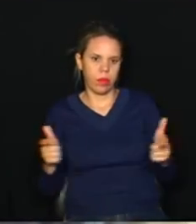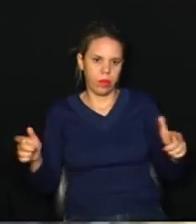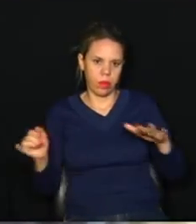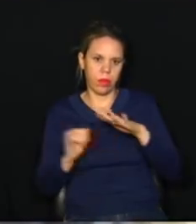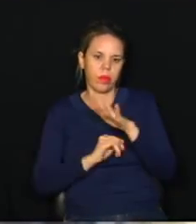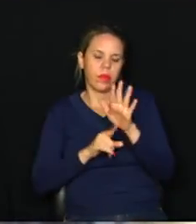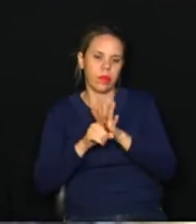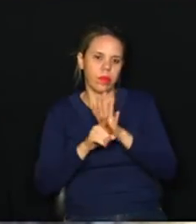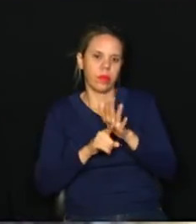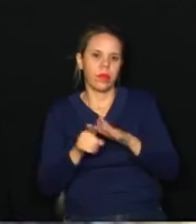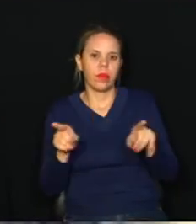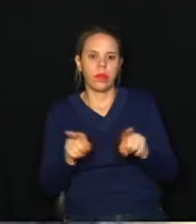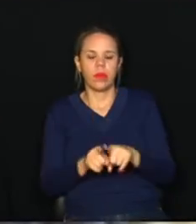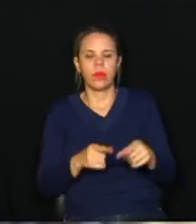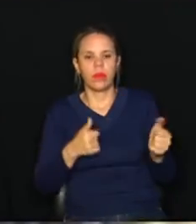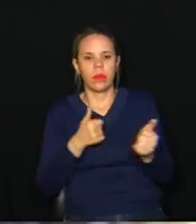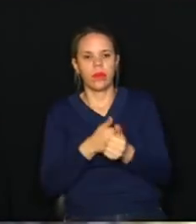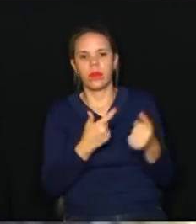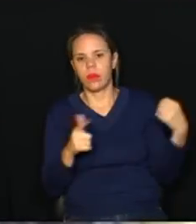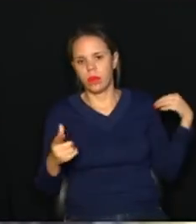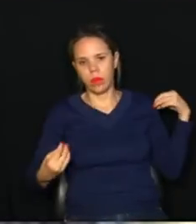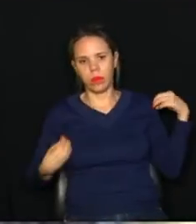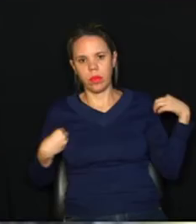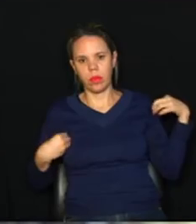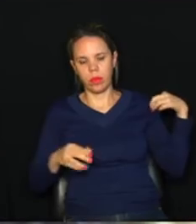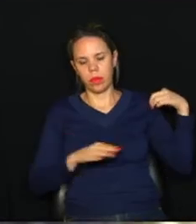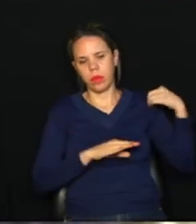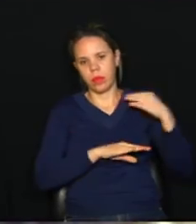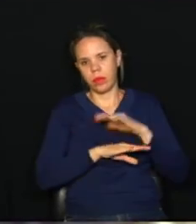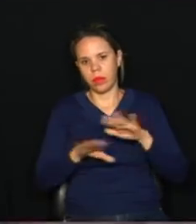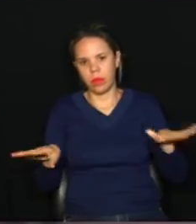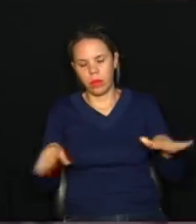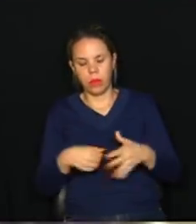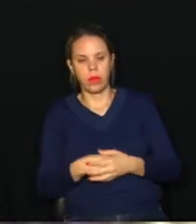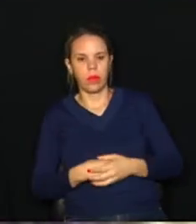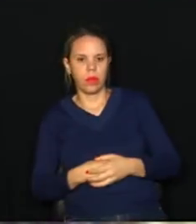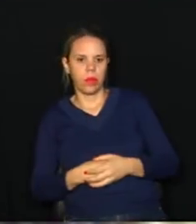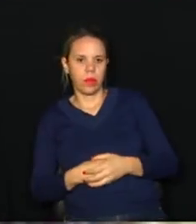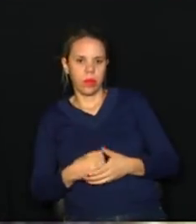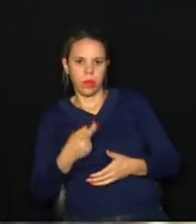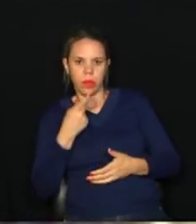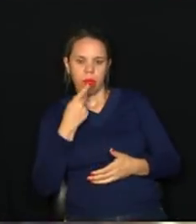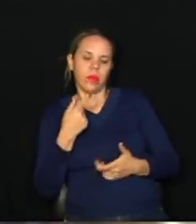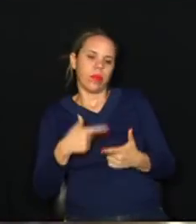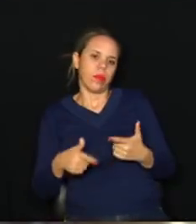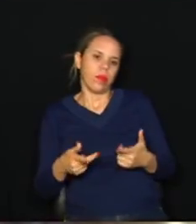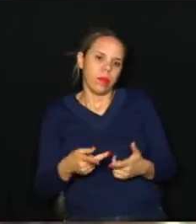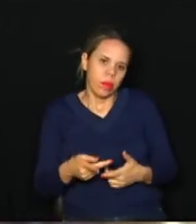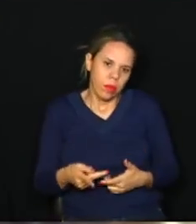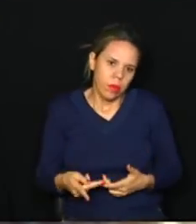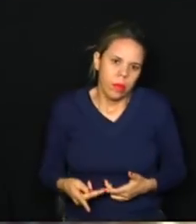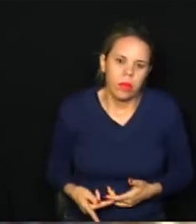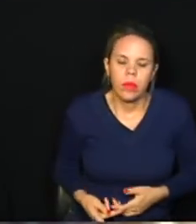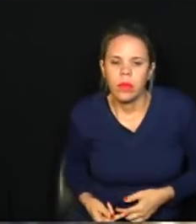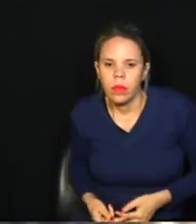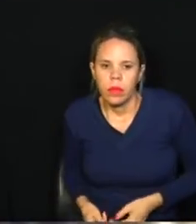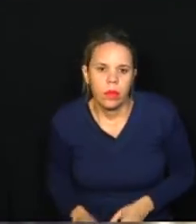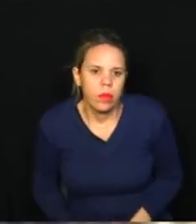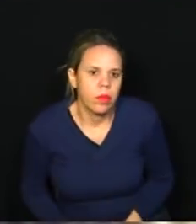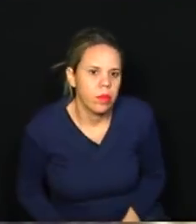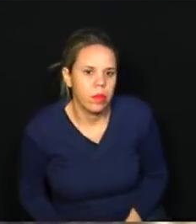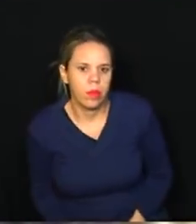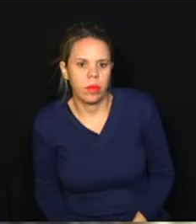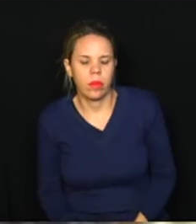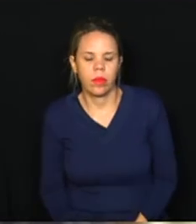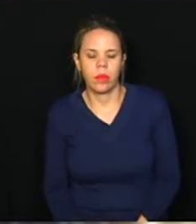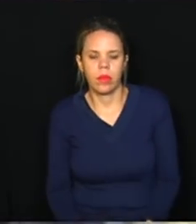de pesquisa também em breve não existirá mais. Então, é falácia que os